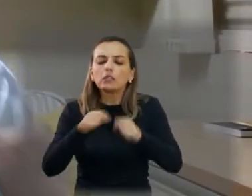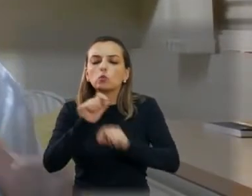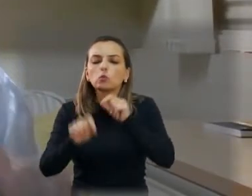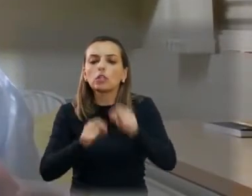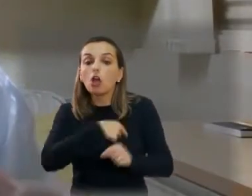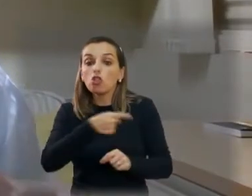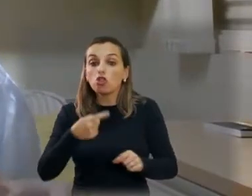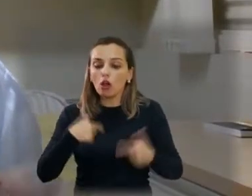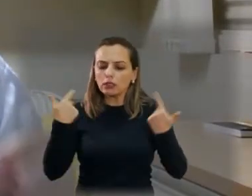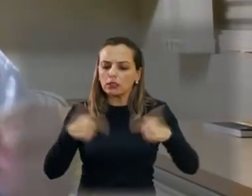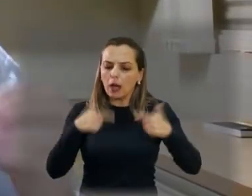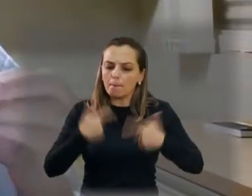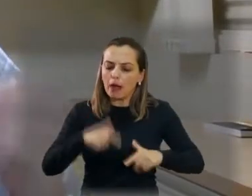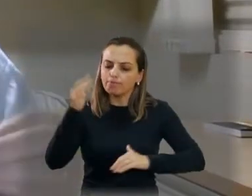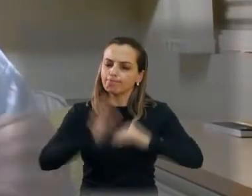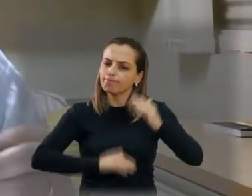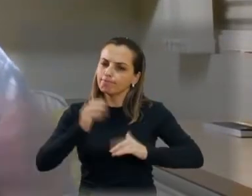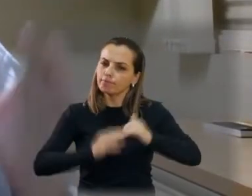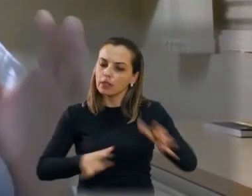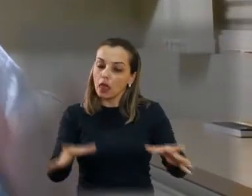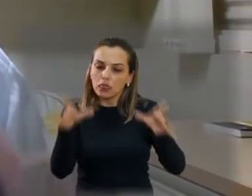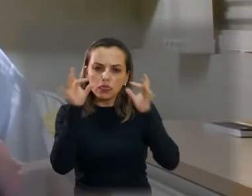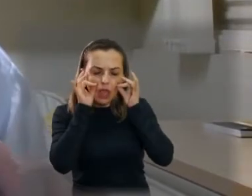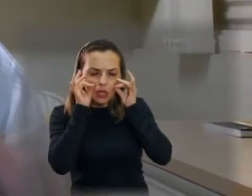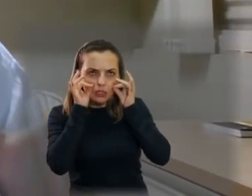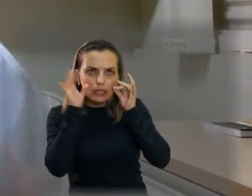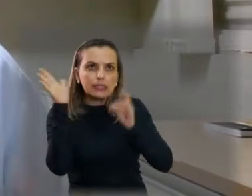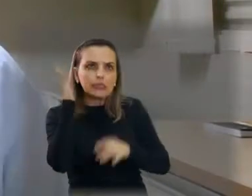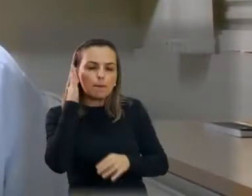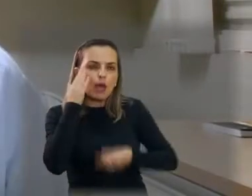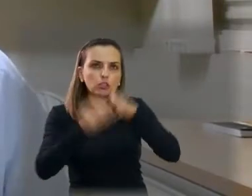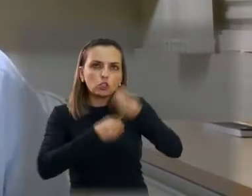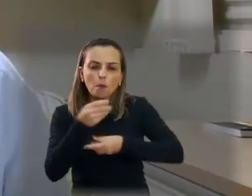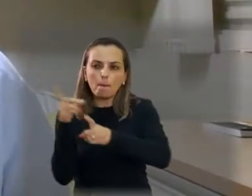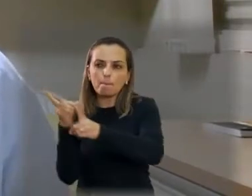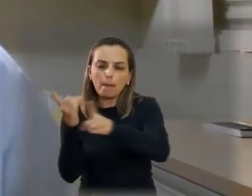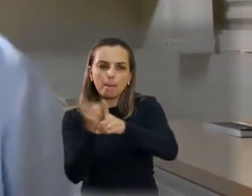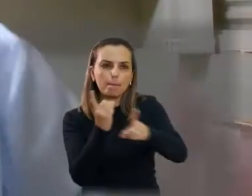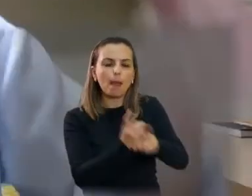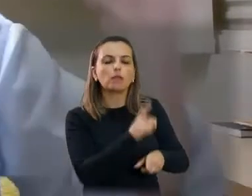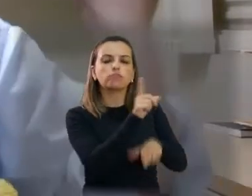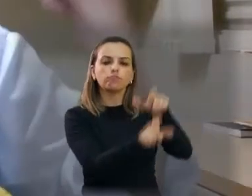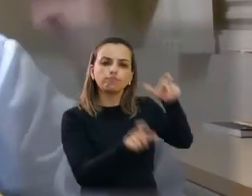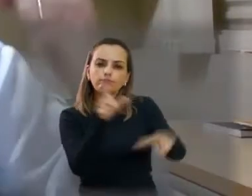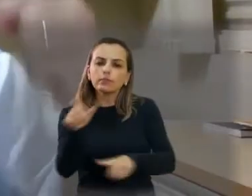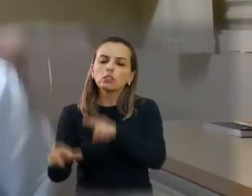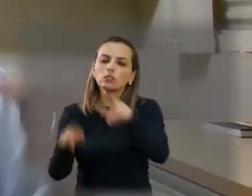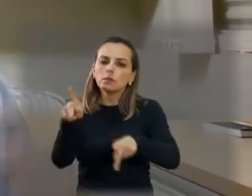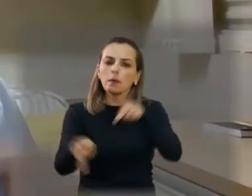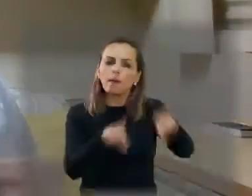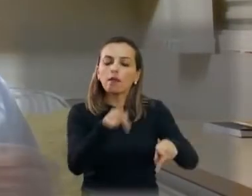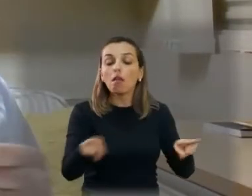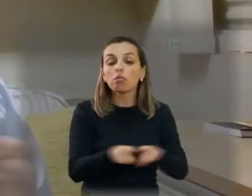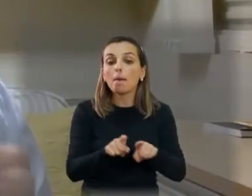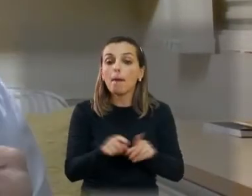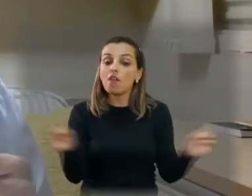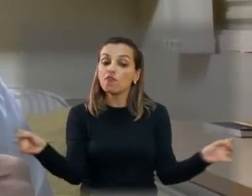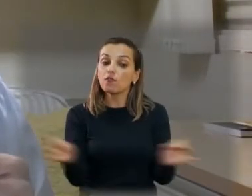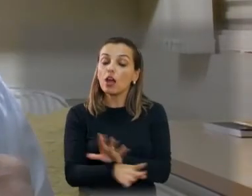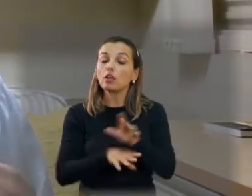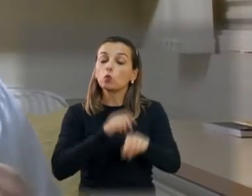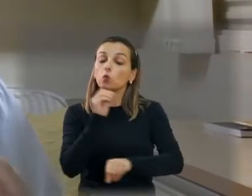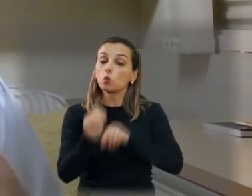todos ativos, atentos na escuta e no atendimento à população, e ao mesmo tempo prontos para